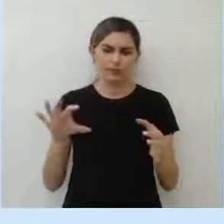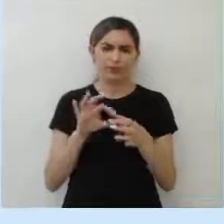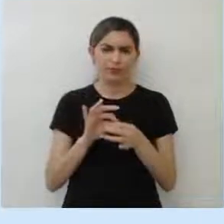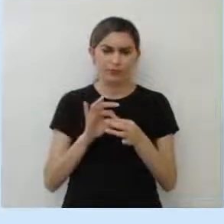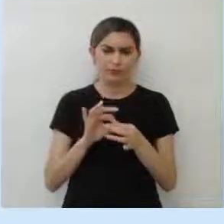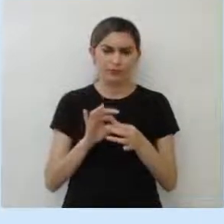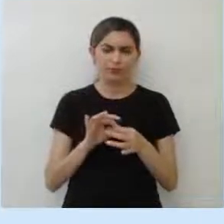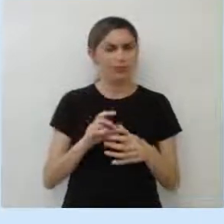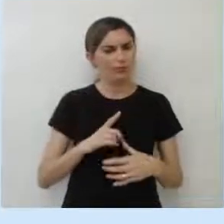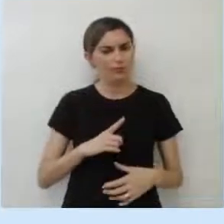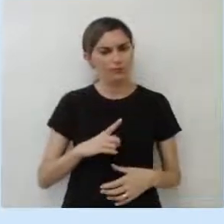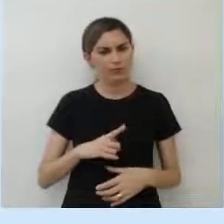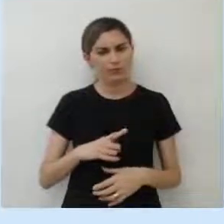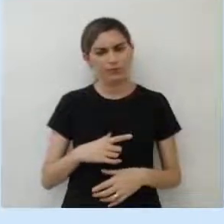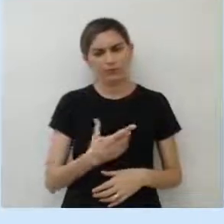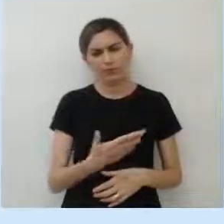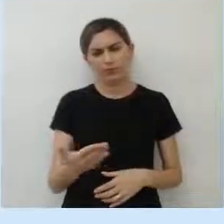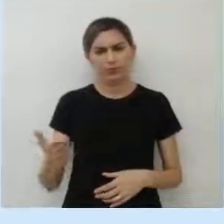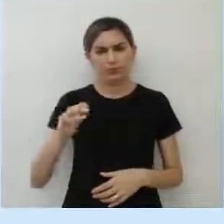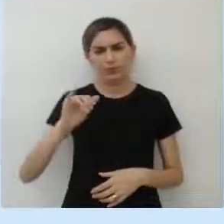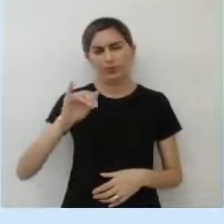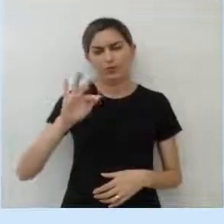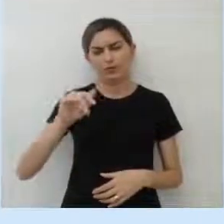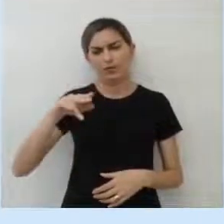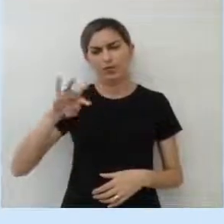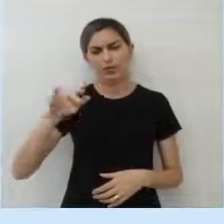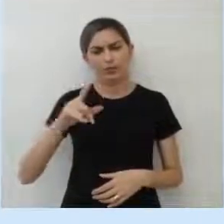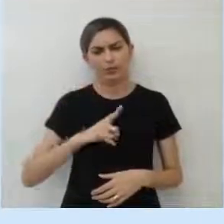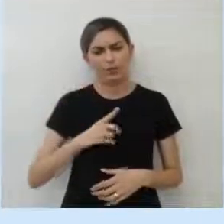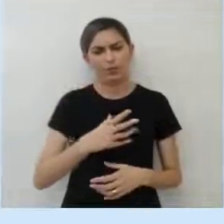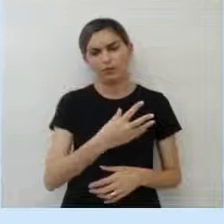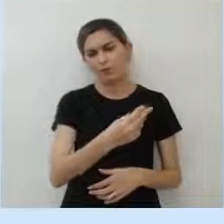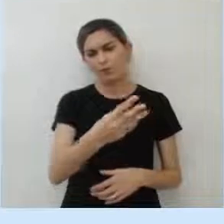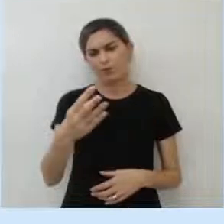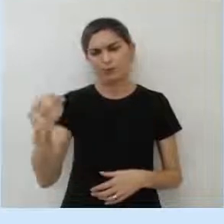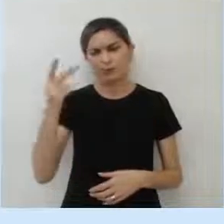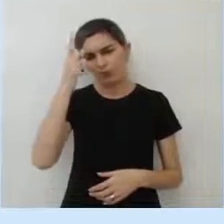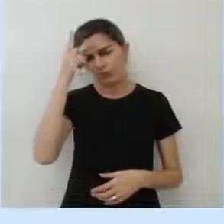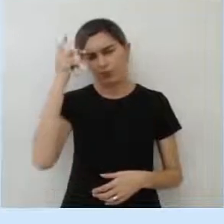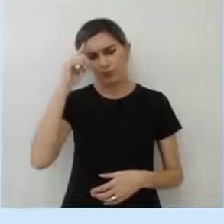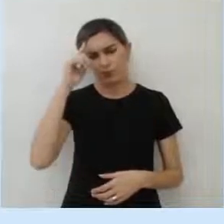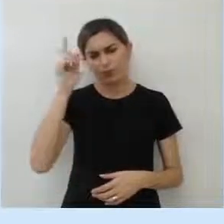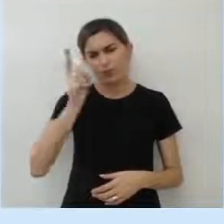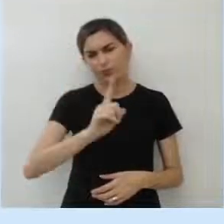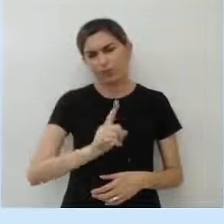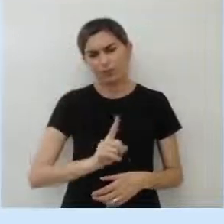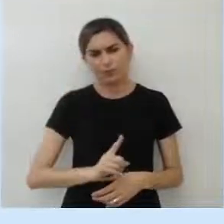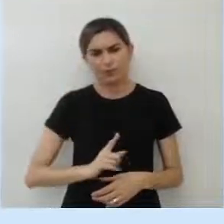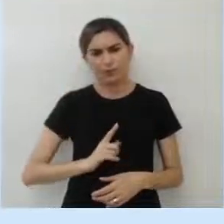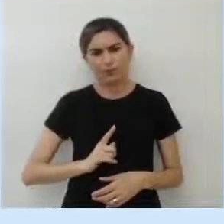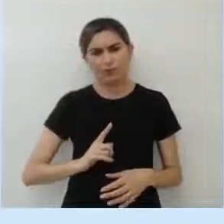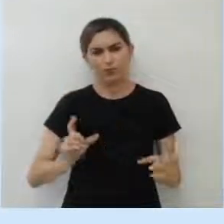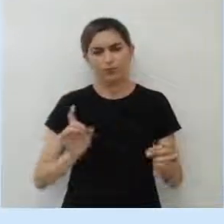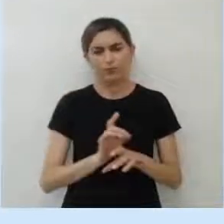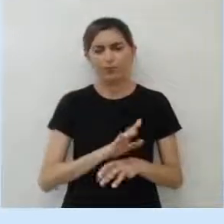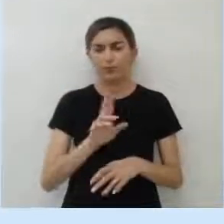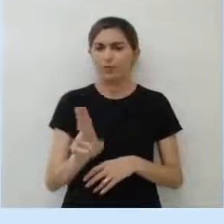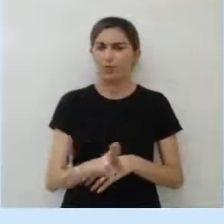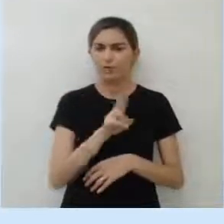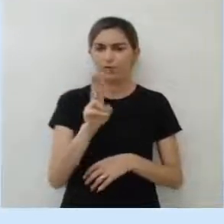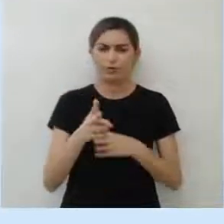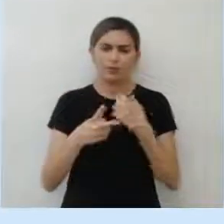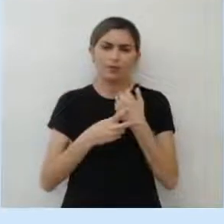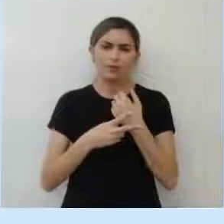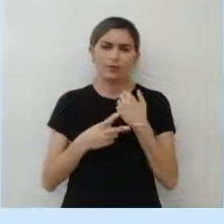chamamos, tá? E aí, no infinitivo, tem muita gente que não sabe e acaba utilizando o